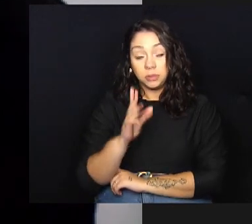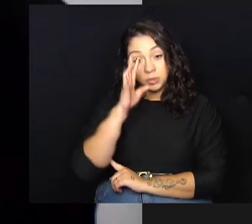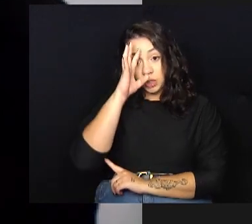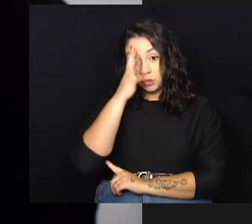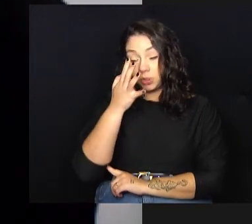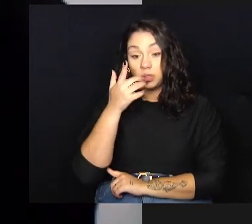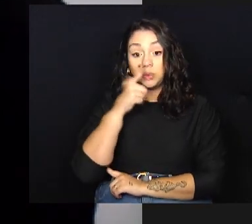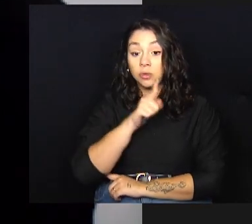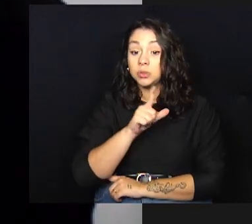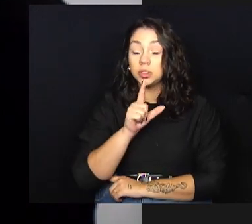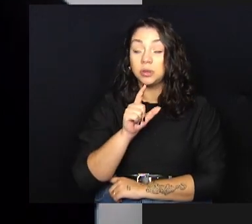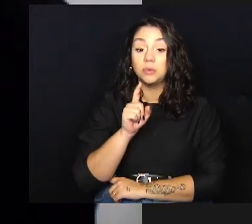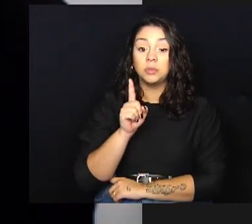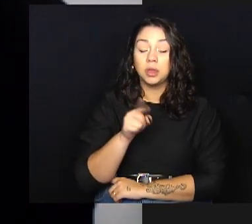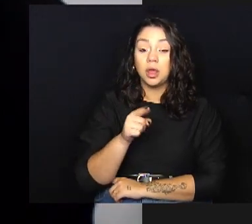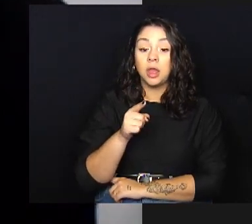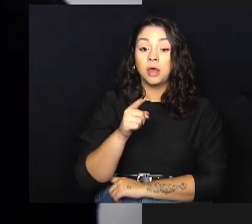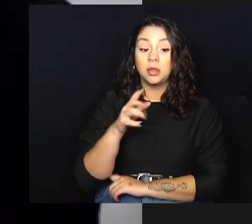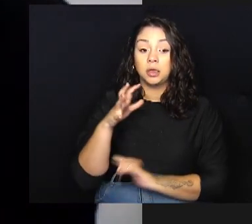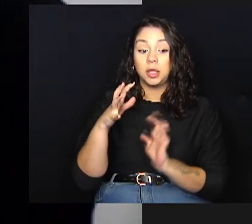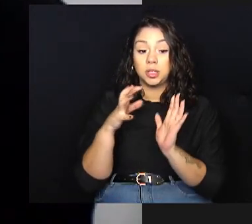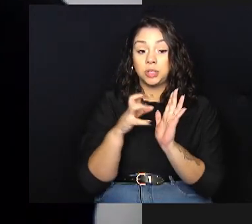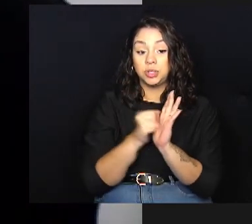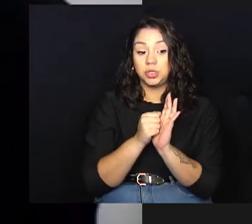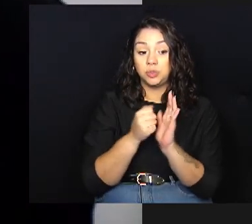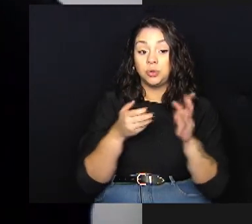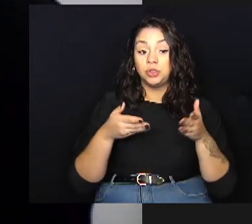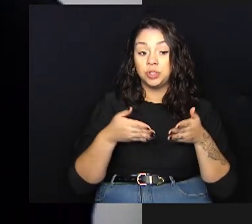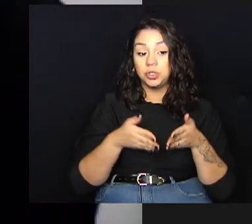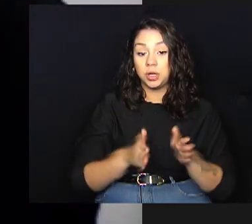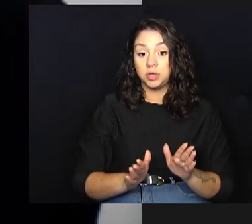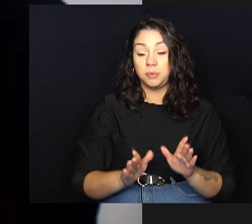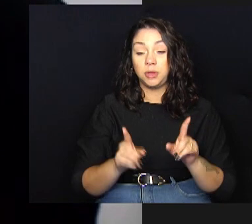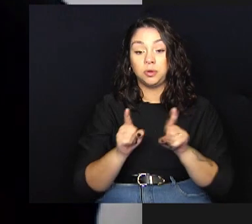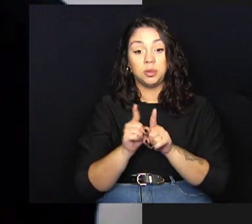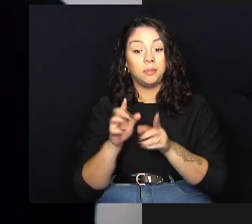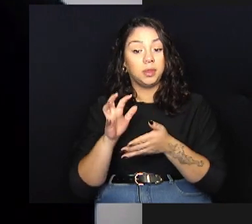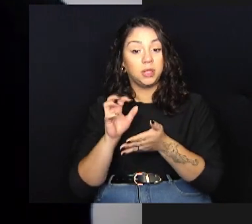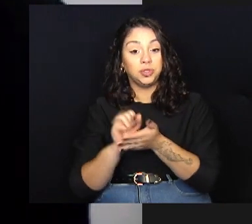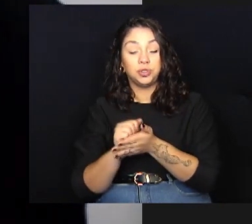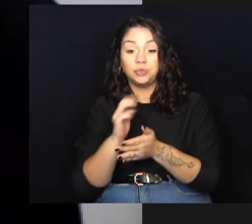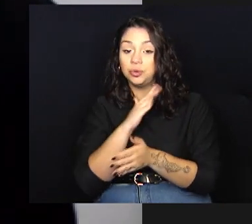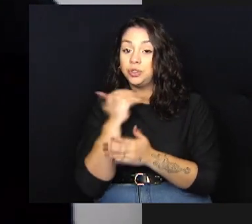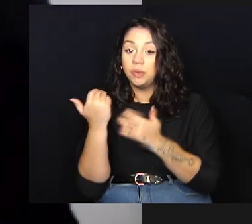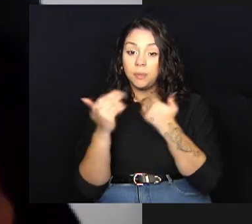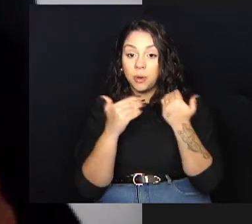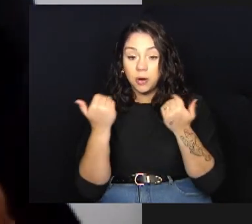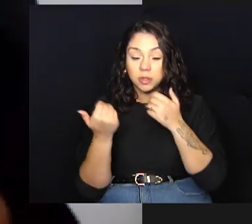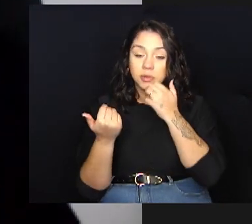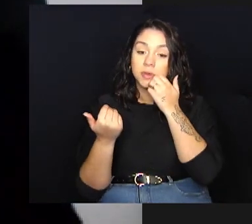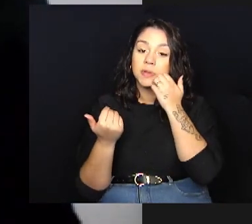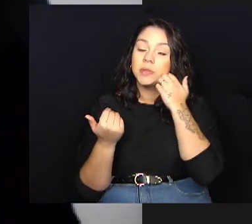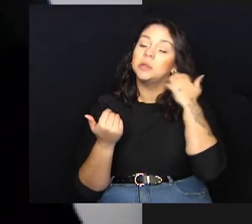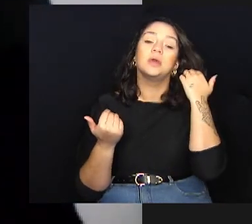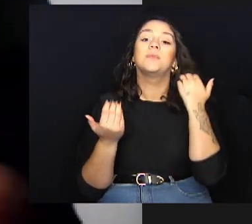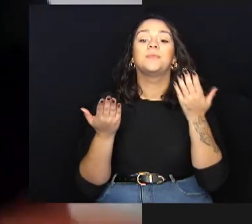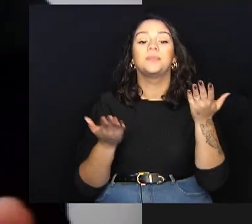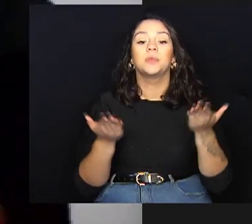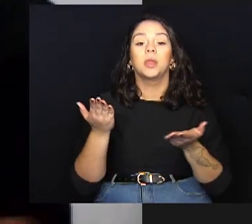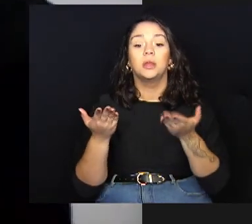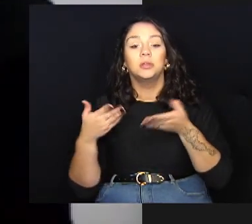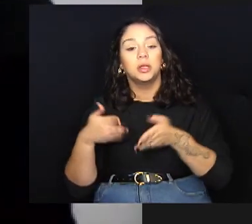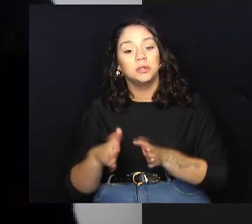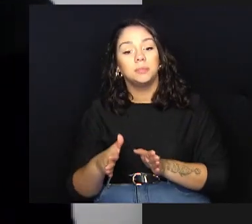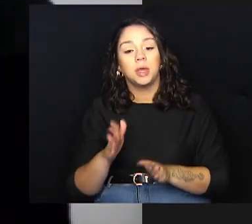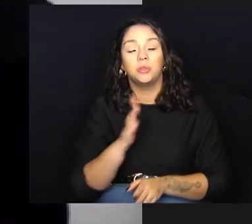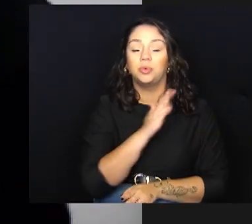obtém através do Registro de Nascimentos e o registro de óbitos então o saldo aí entre Nascimentos